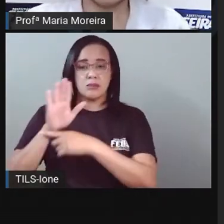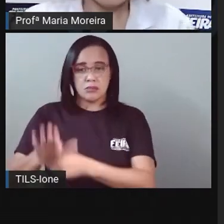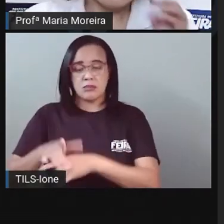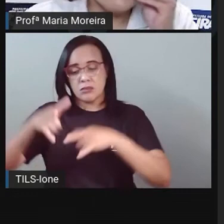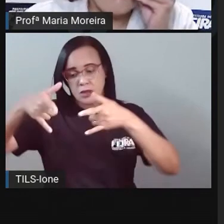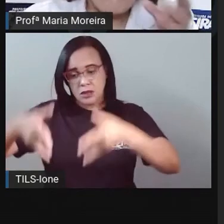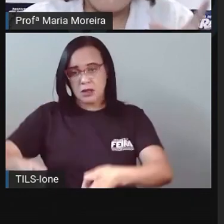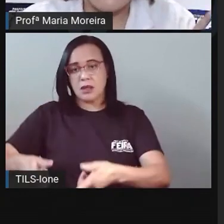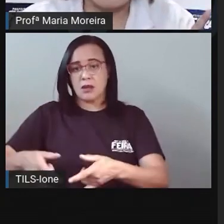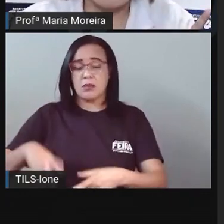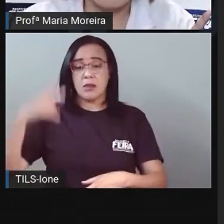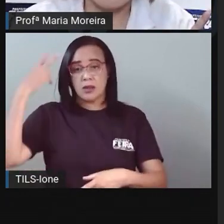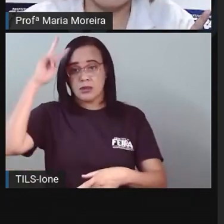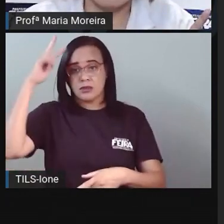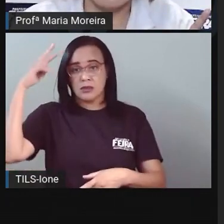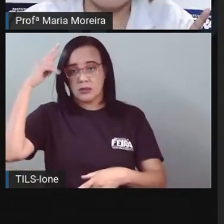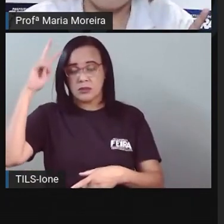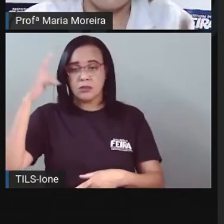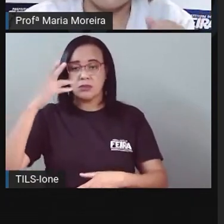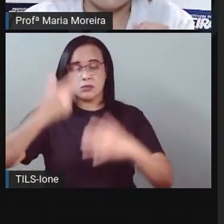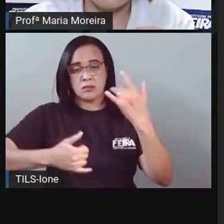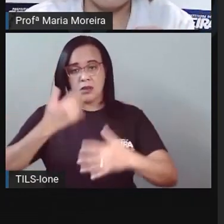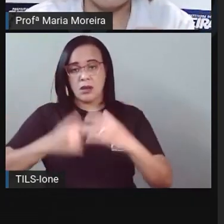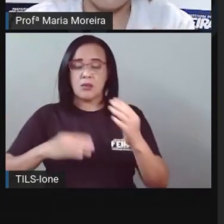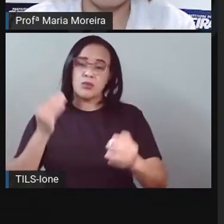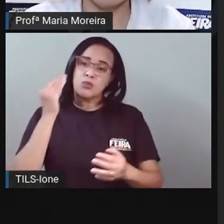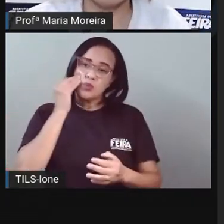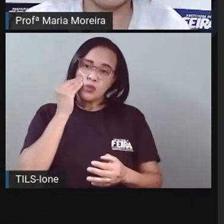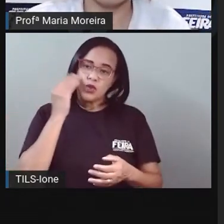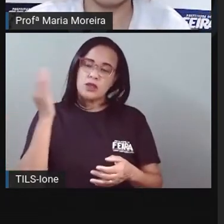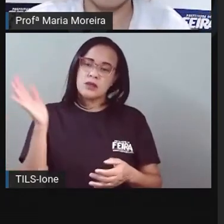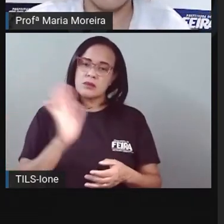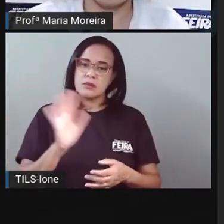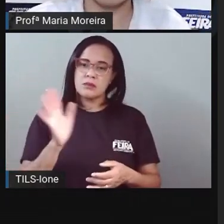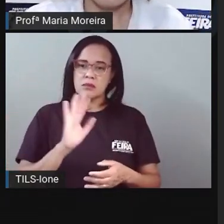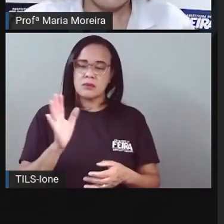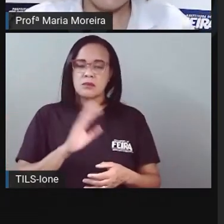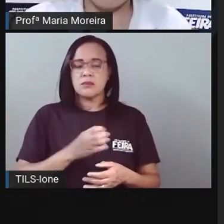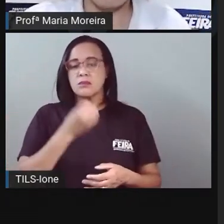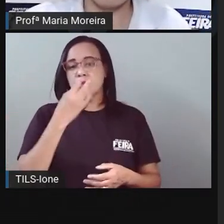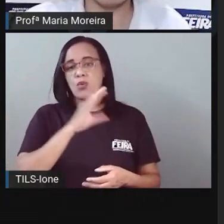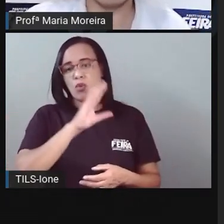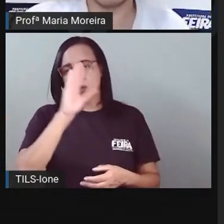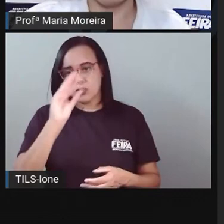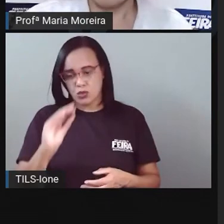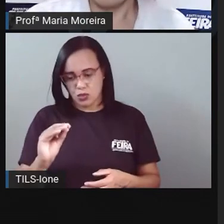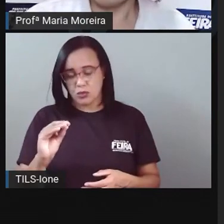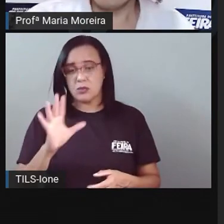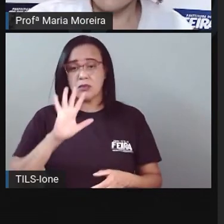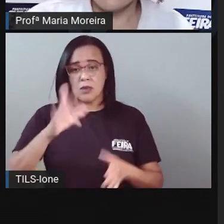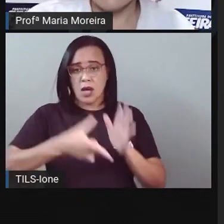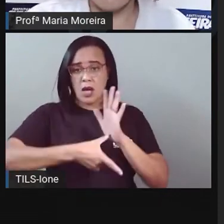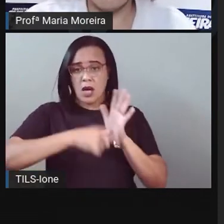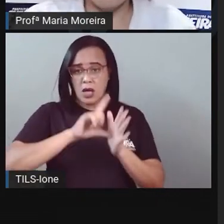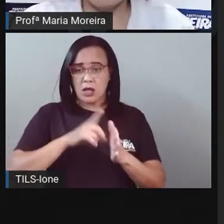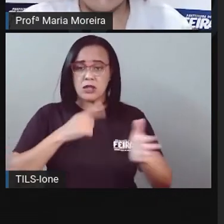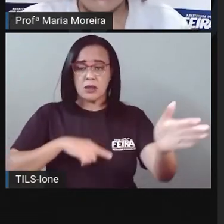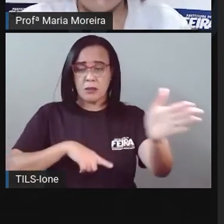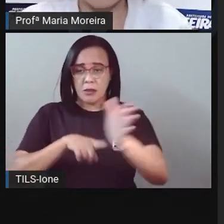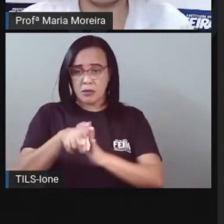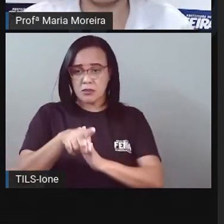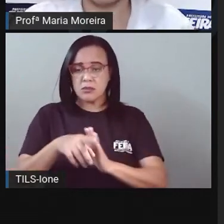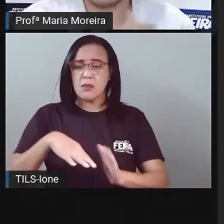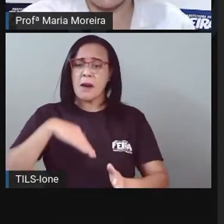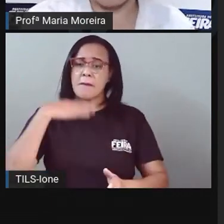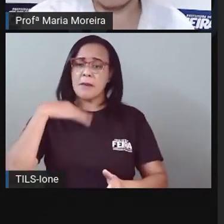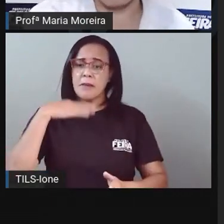depois deu um beijo de boa noite. Mas antes de a mãe sair do quarto, Carol perguntou: mãe, ontem